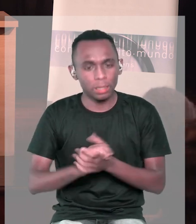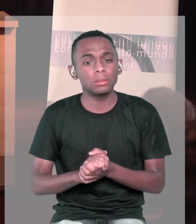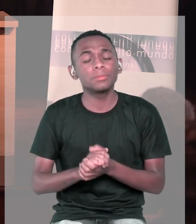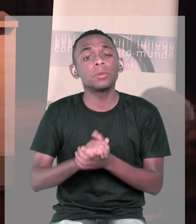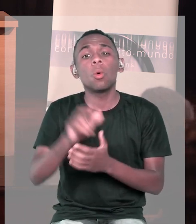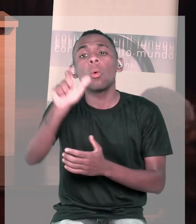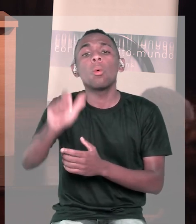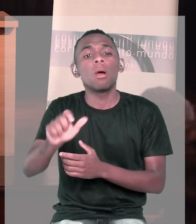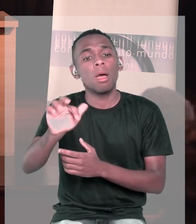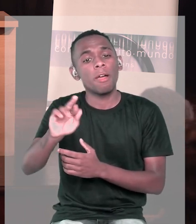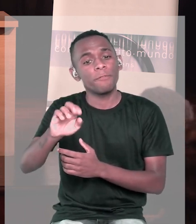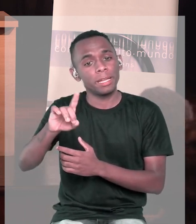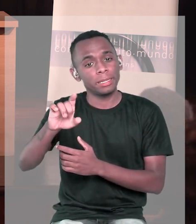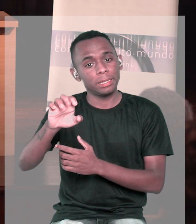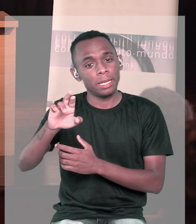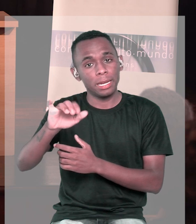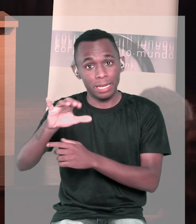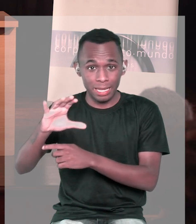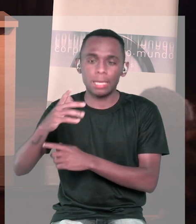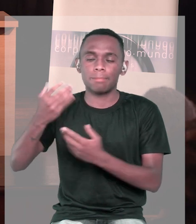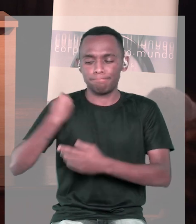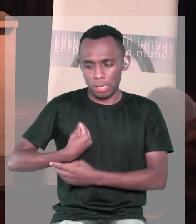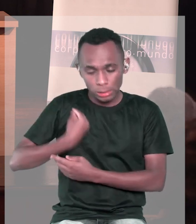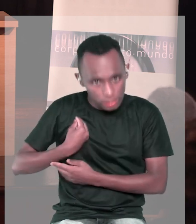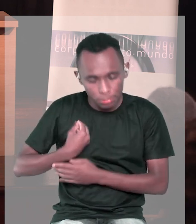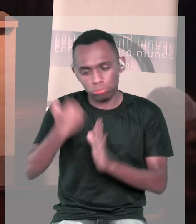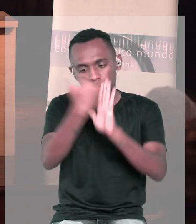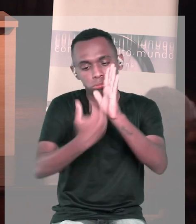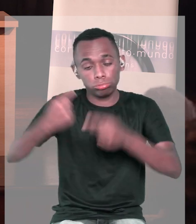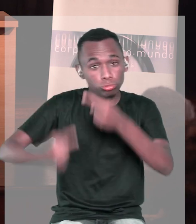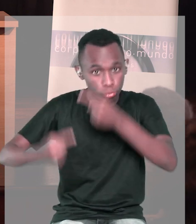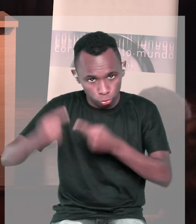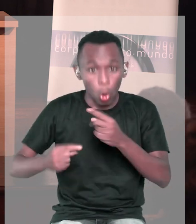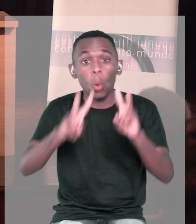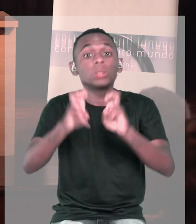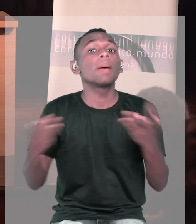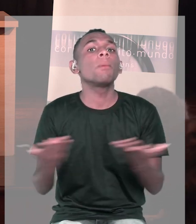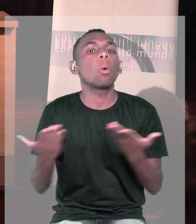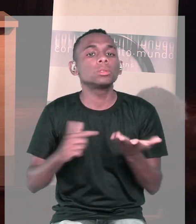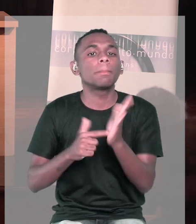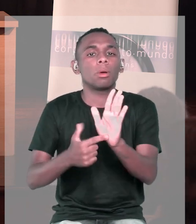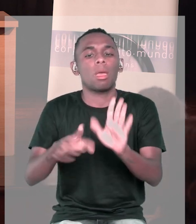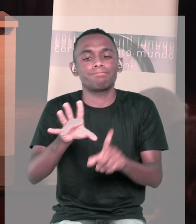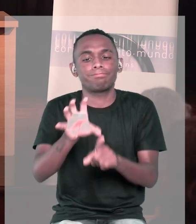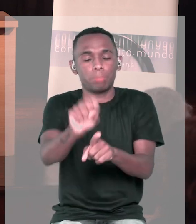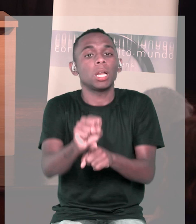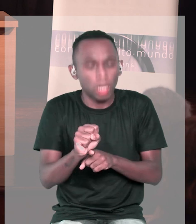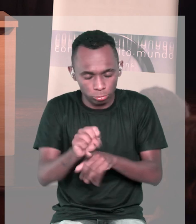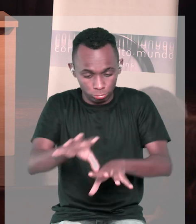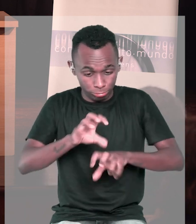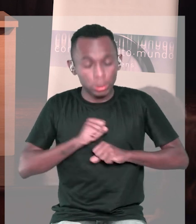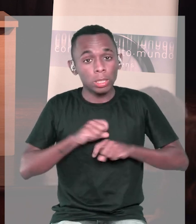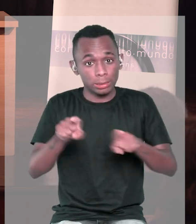Gros, ele participa do ciclo de debates Mutações no Sempre um Papo. O tema hoje a ser apresentado é apropriação